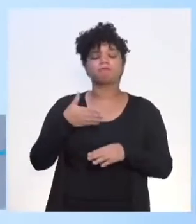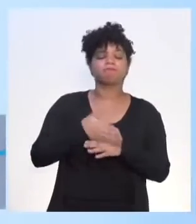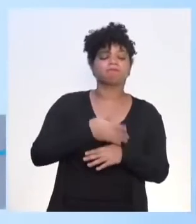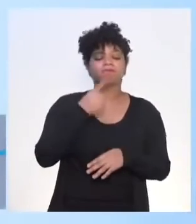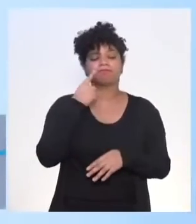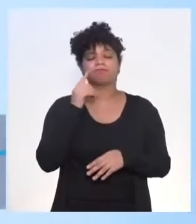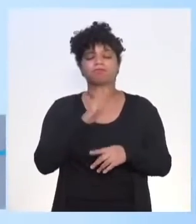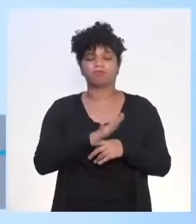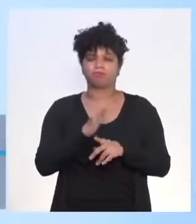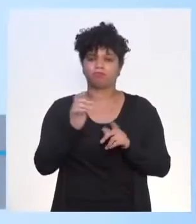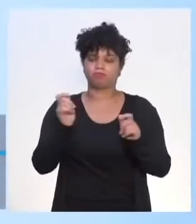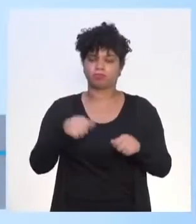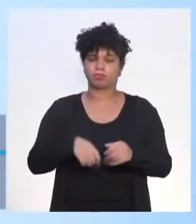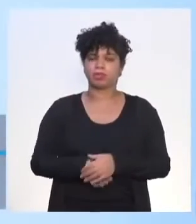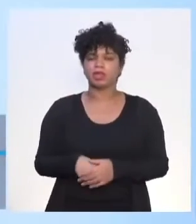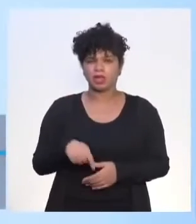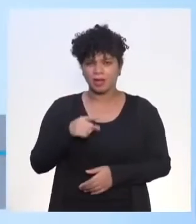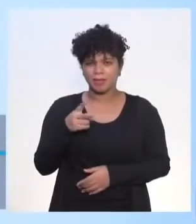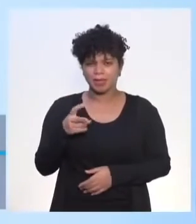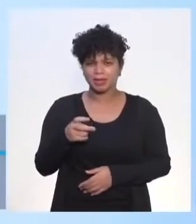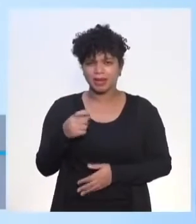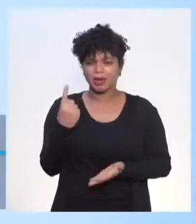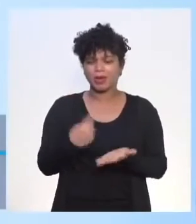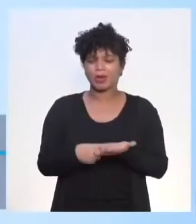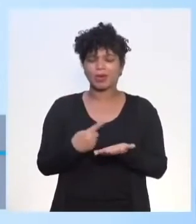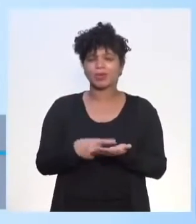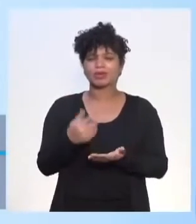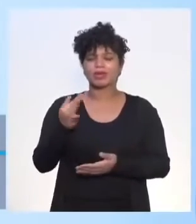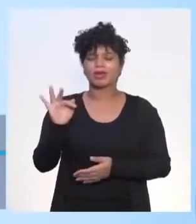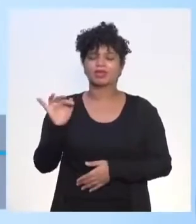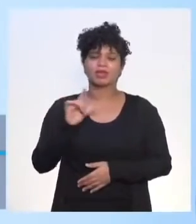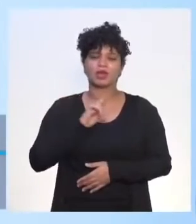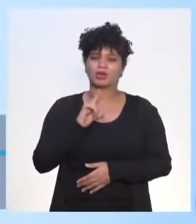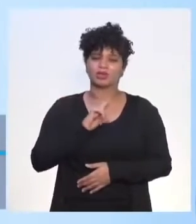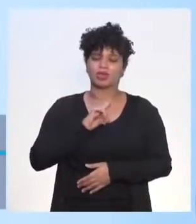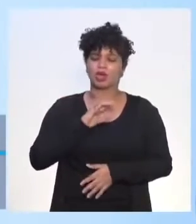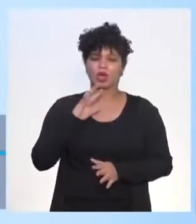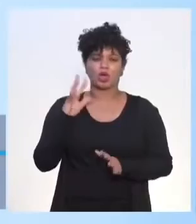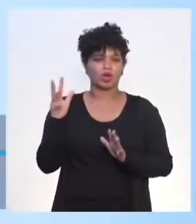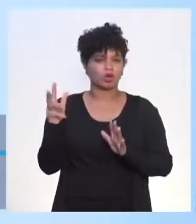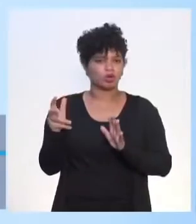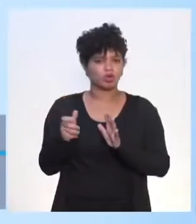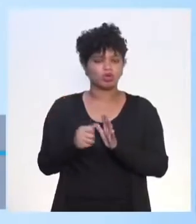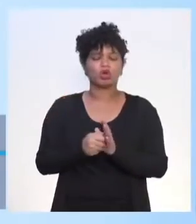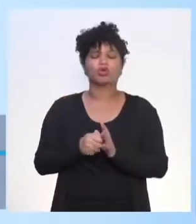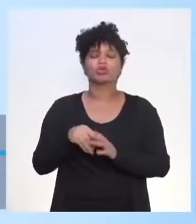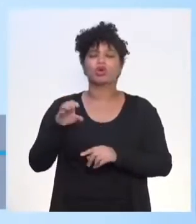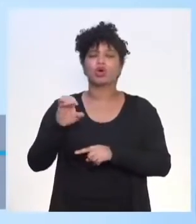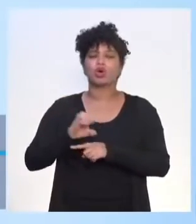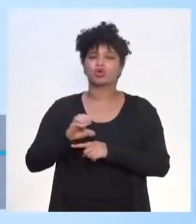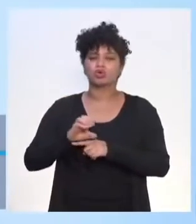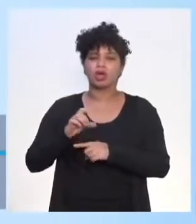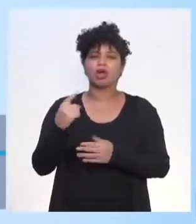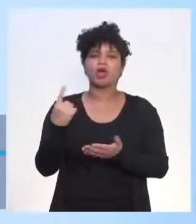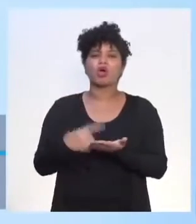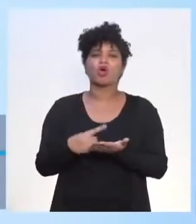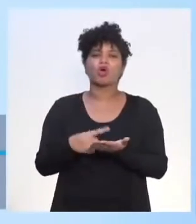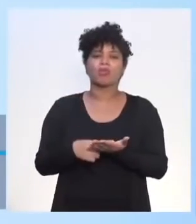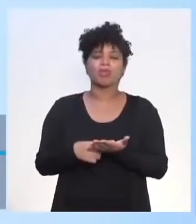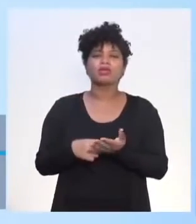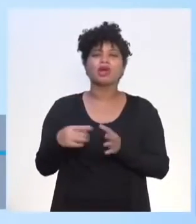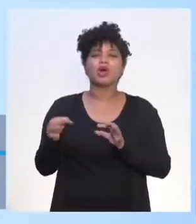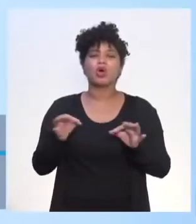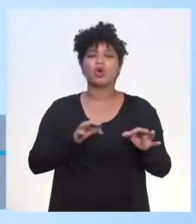justamente, há um pacto federativo e todos os estados estão aí ligados no